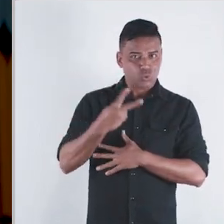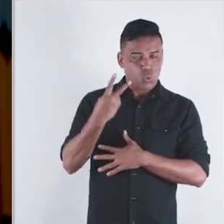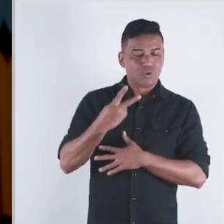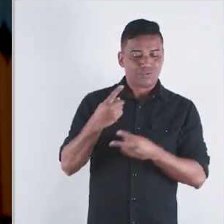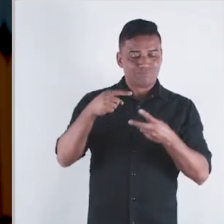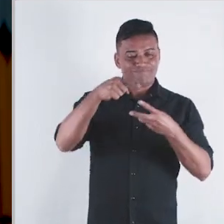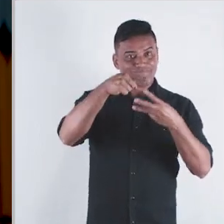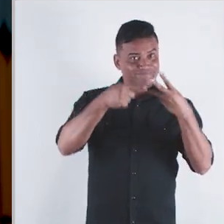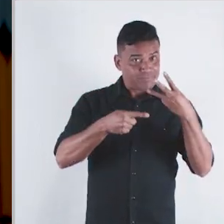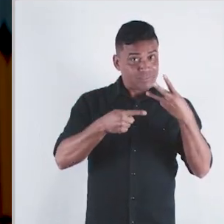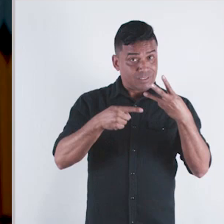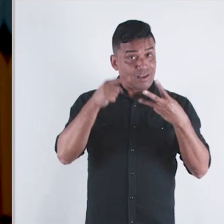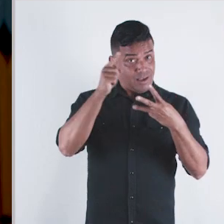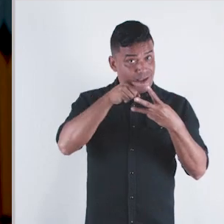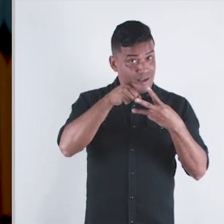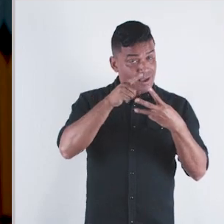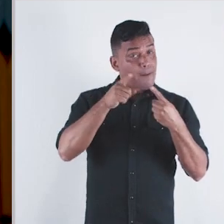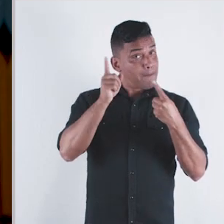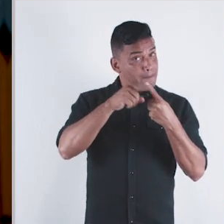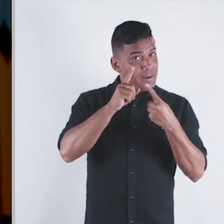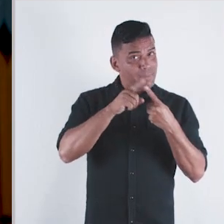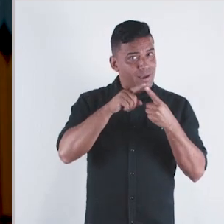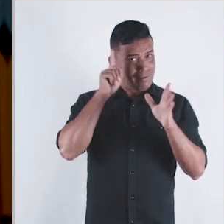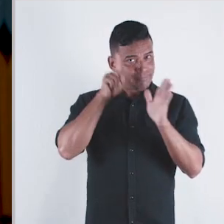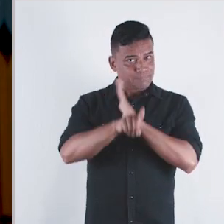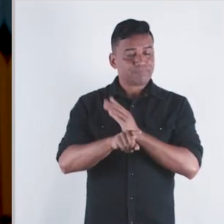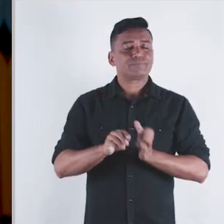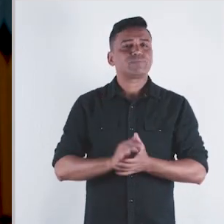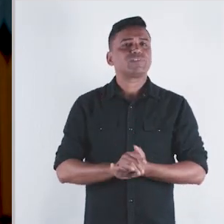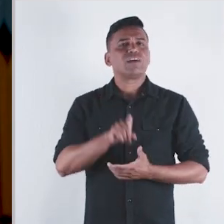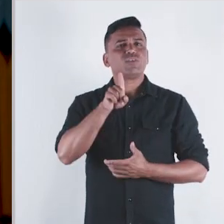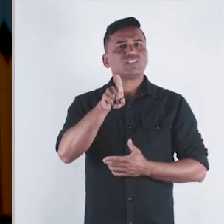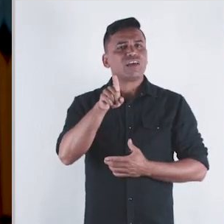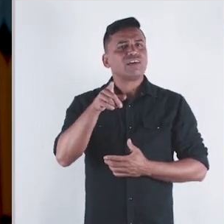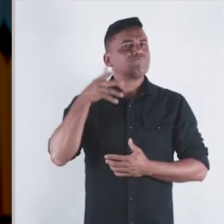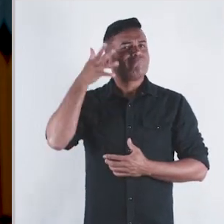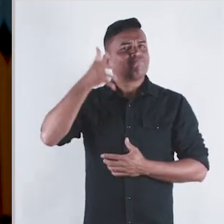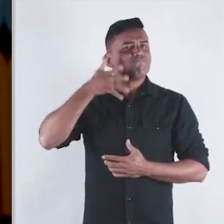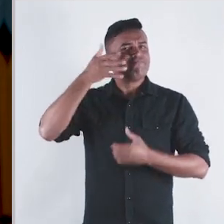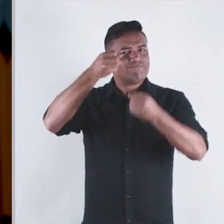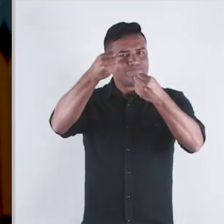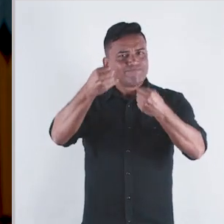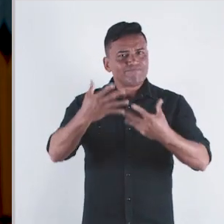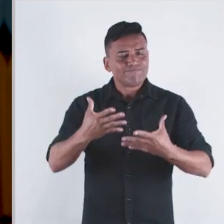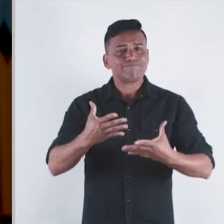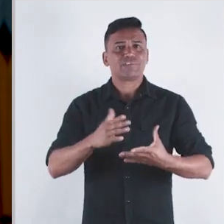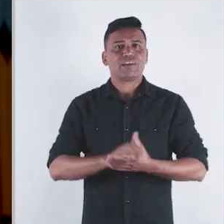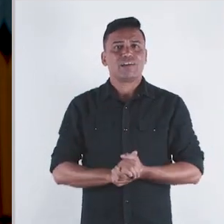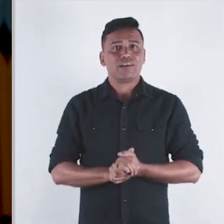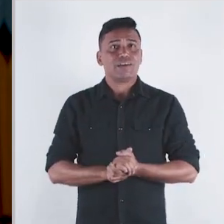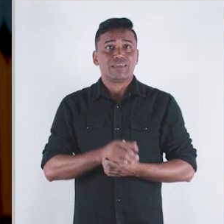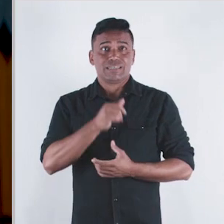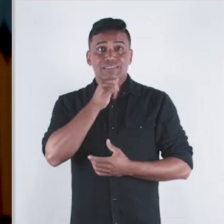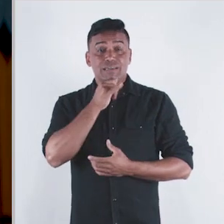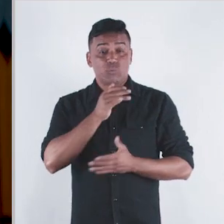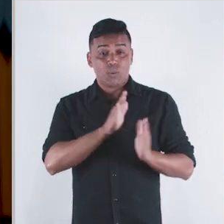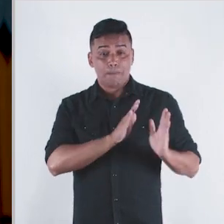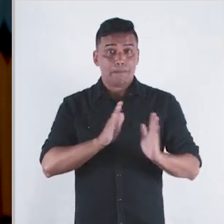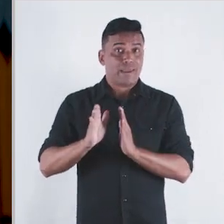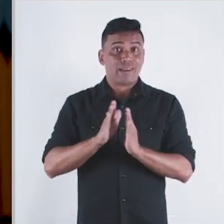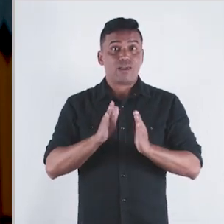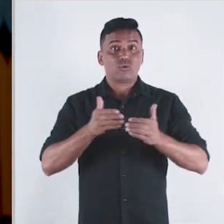né? Então, a primeira delas, né, quando você fala dessa ser esse portal, né, esse momento